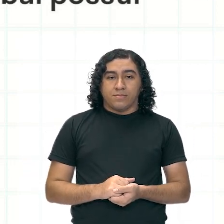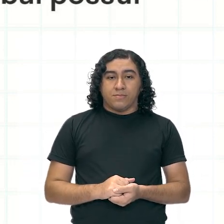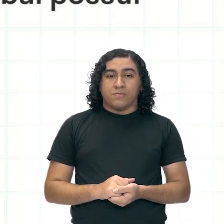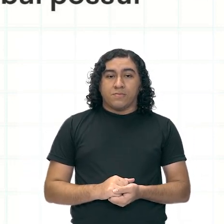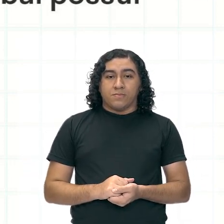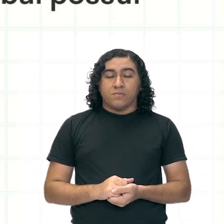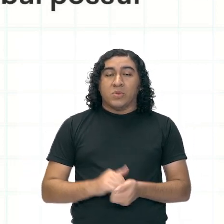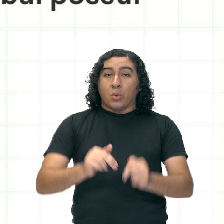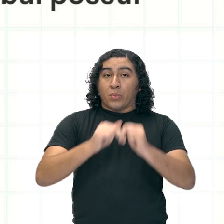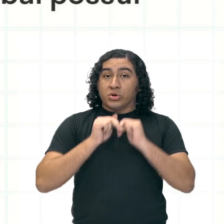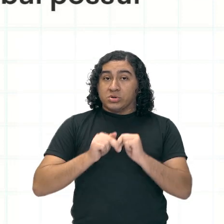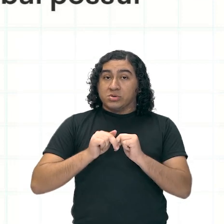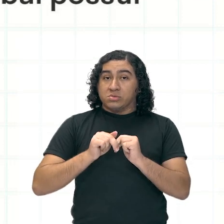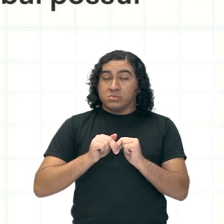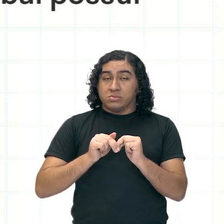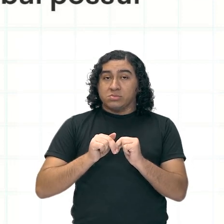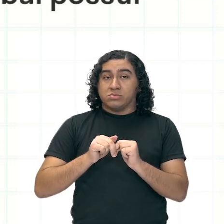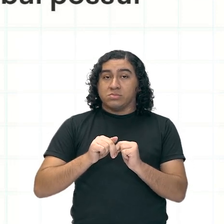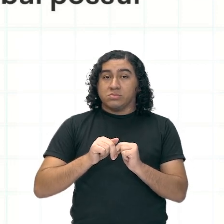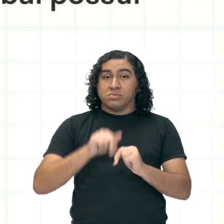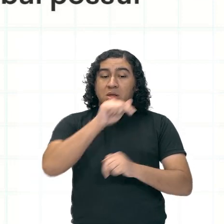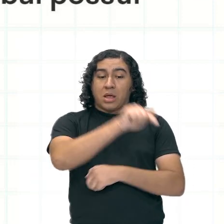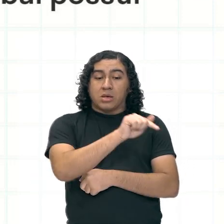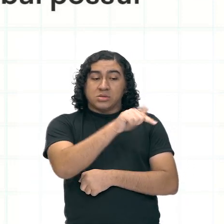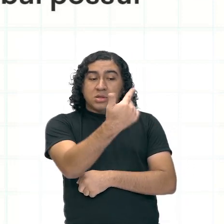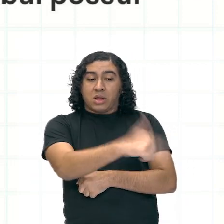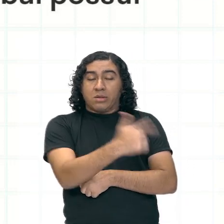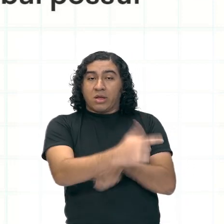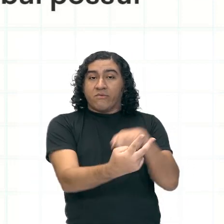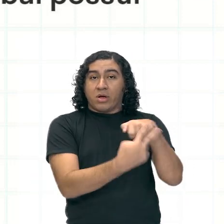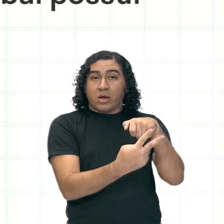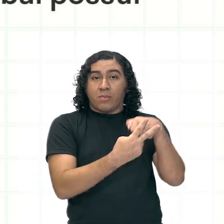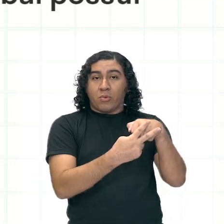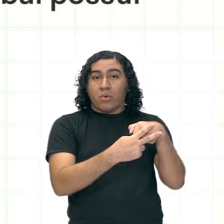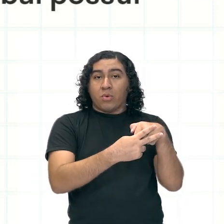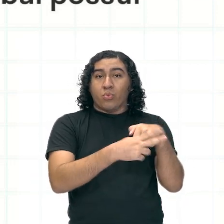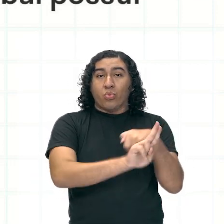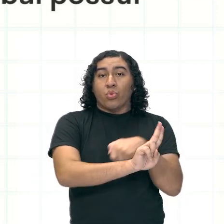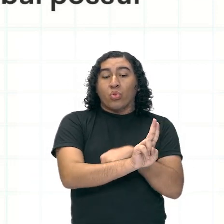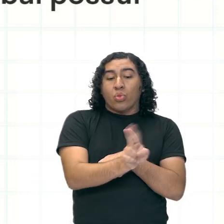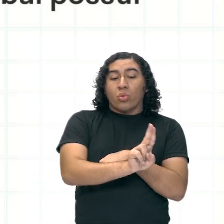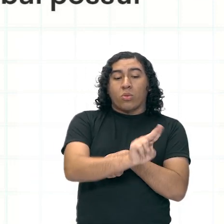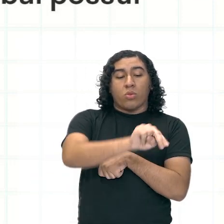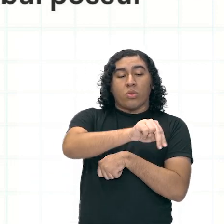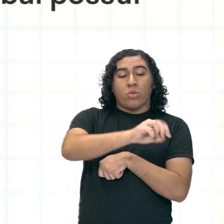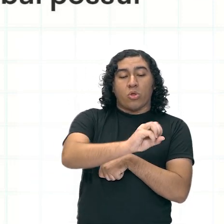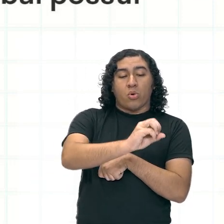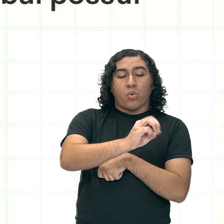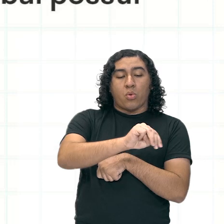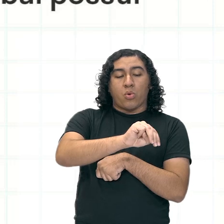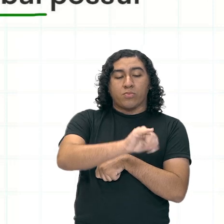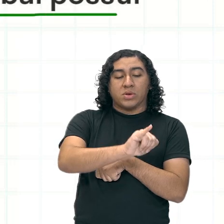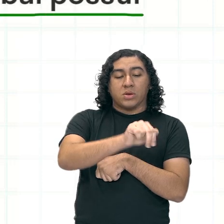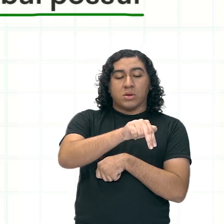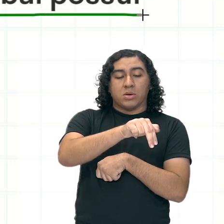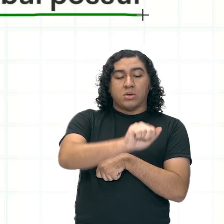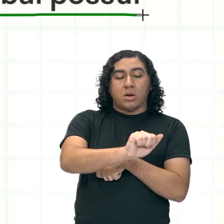só, não possui verbo. Quem é? O sintagma nominal. E o sintagma